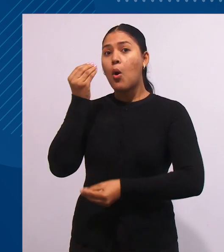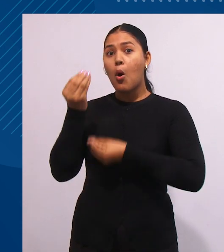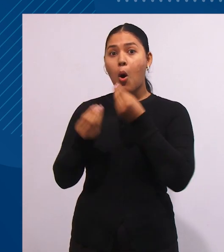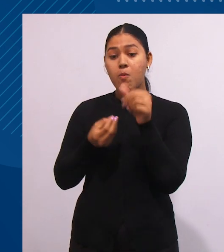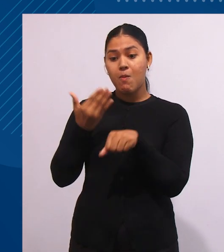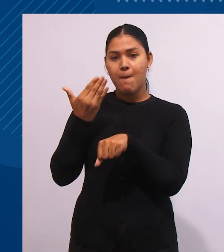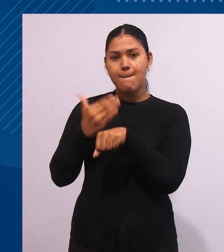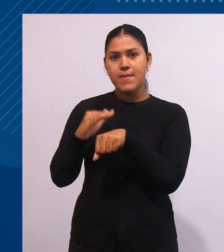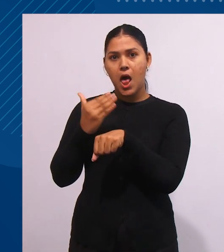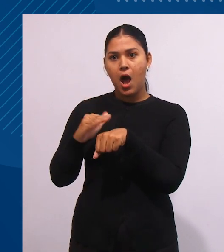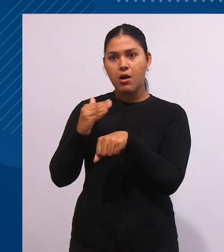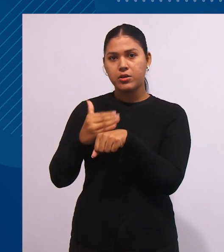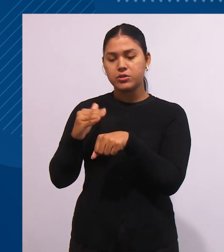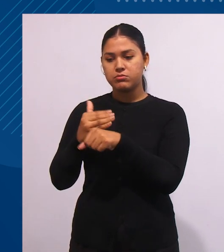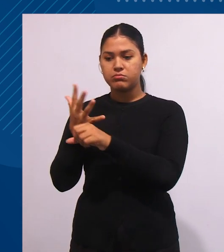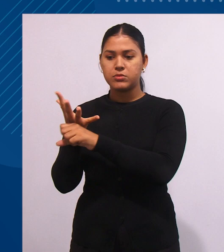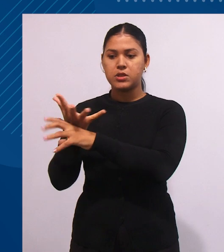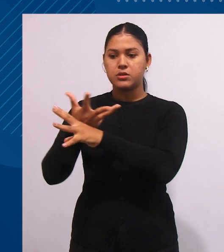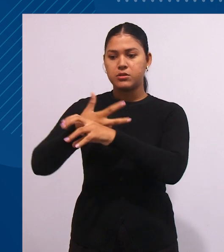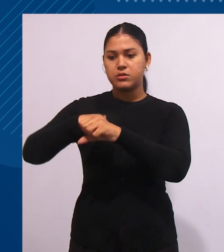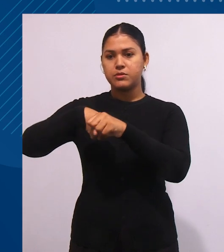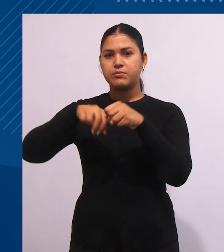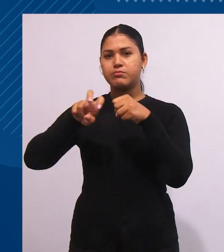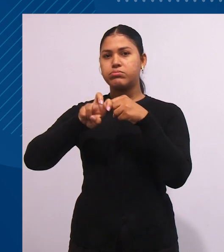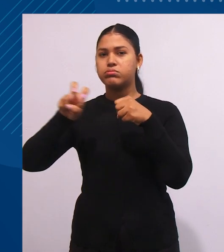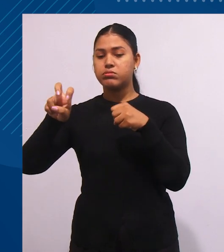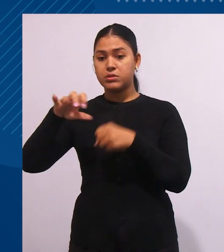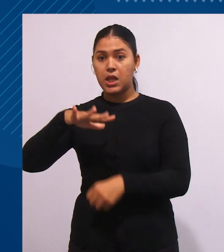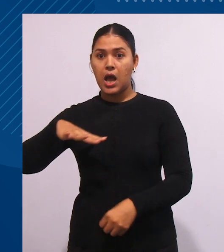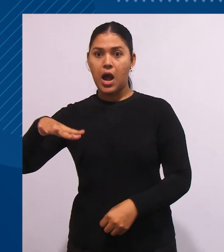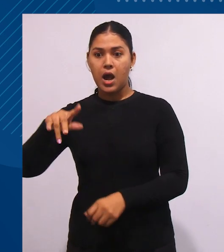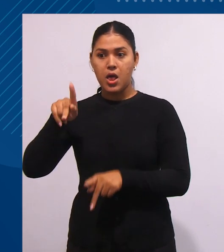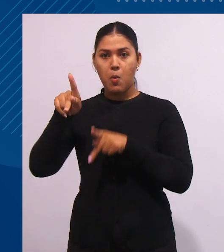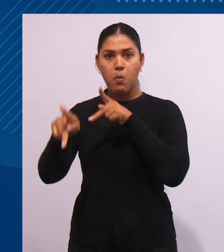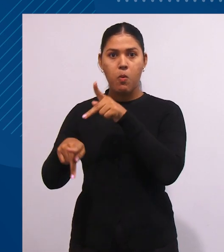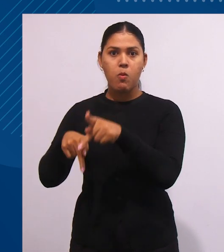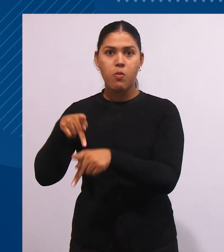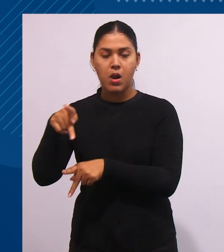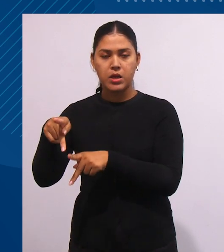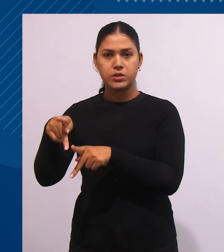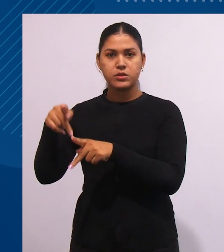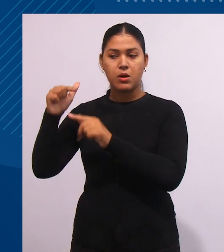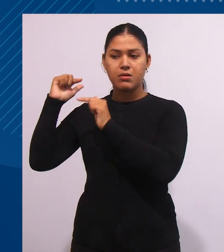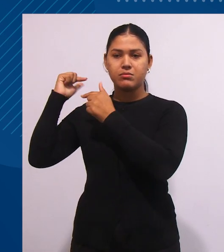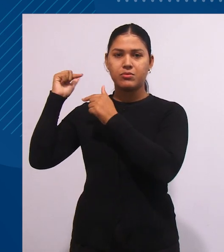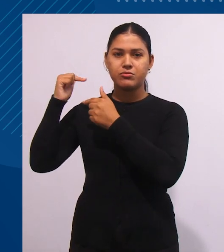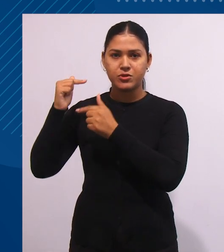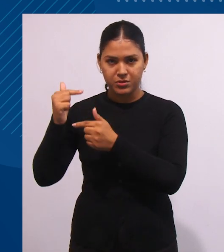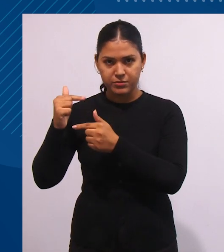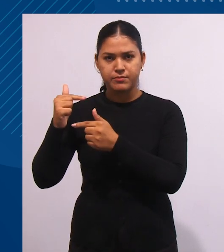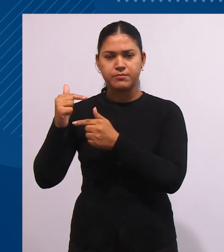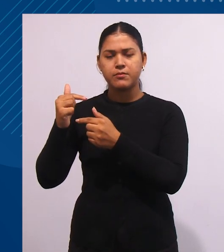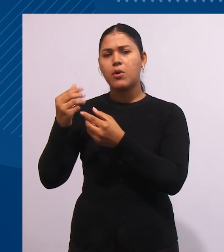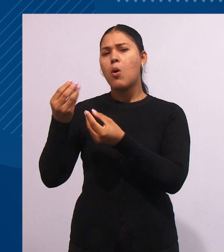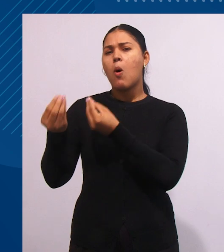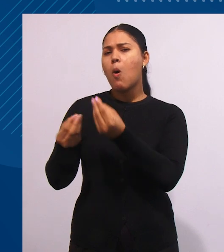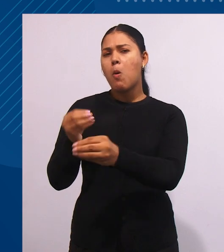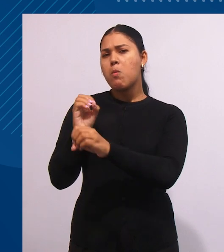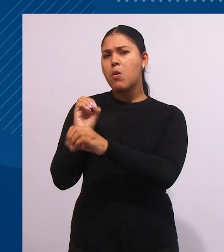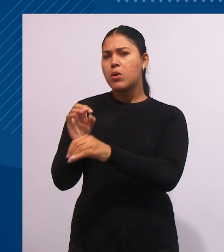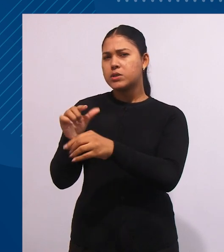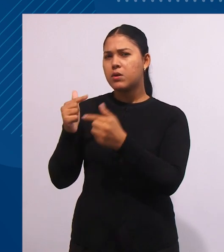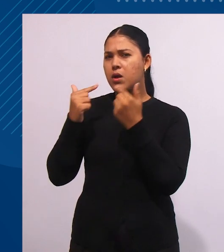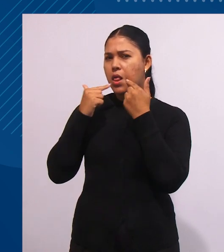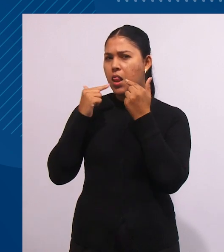na prática a educação intercultural no âmbito dos povos originários? Considera-se, na questão dessa educação,